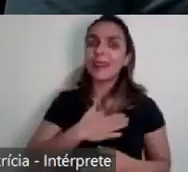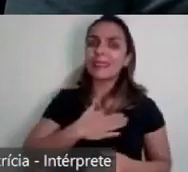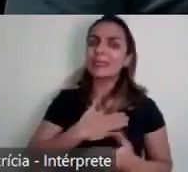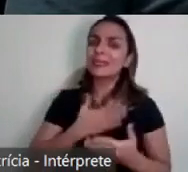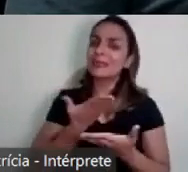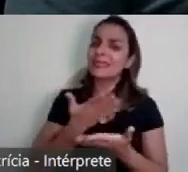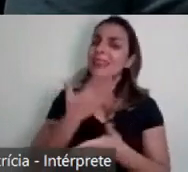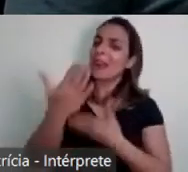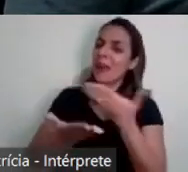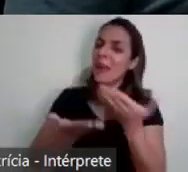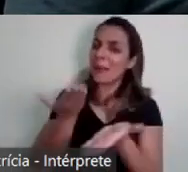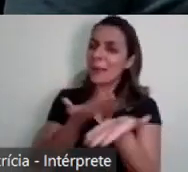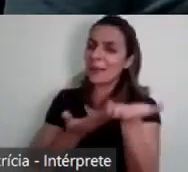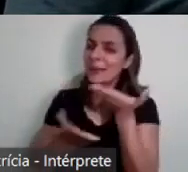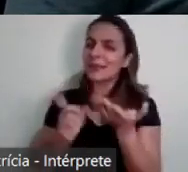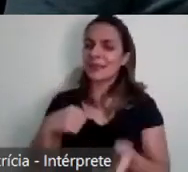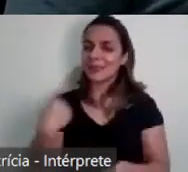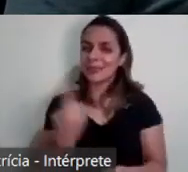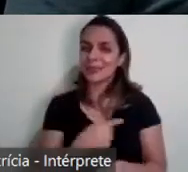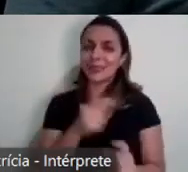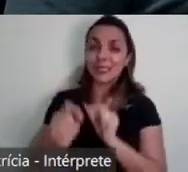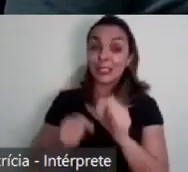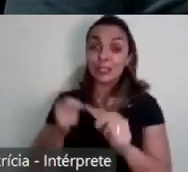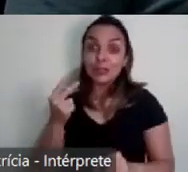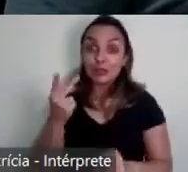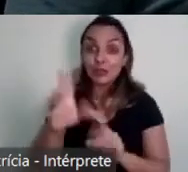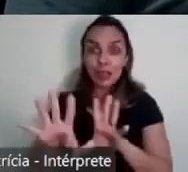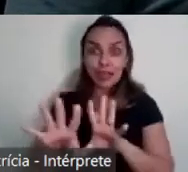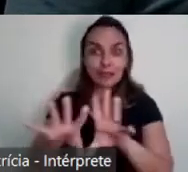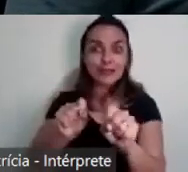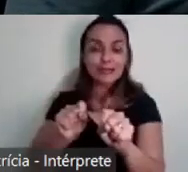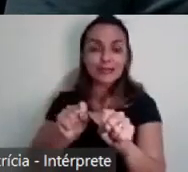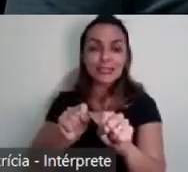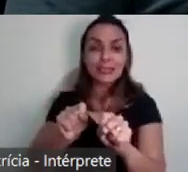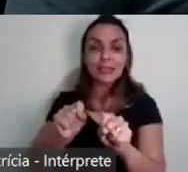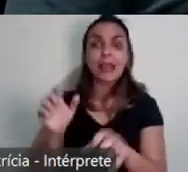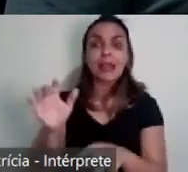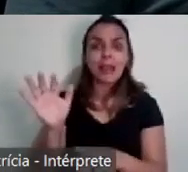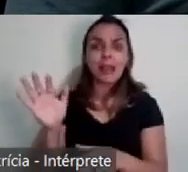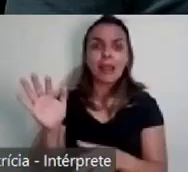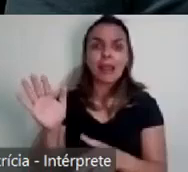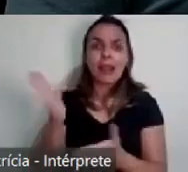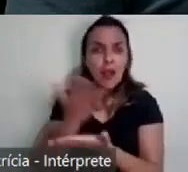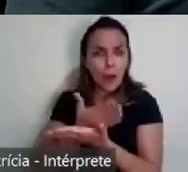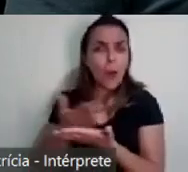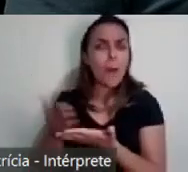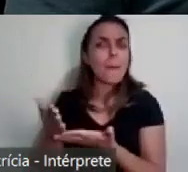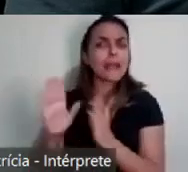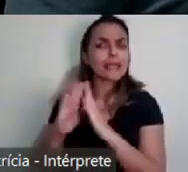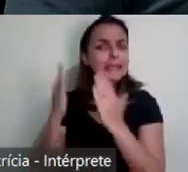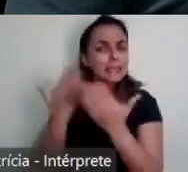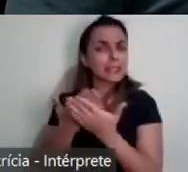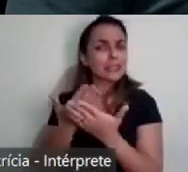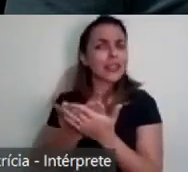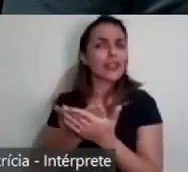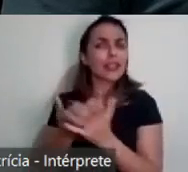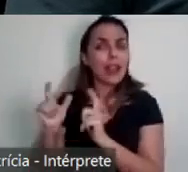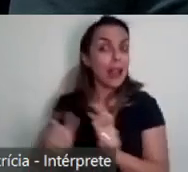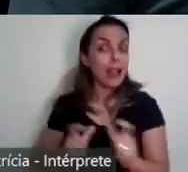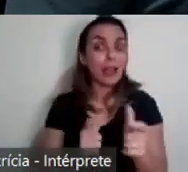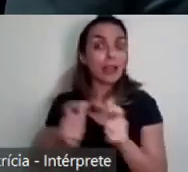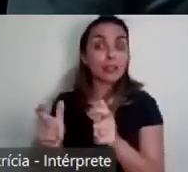compartilhasse um pouco com a gente qual é a sua formação mas academia hoje nós vamos começar diferente a gente